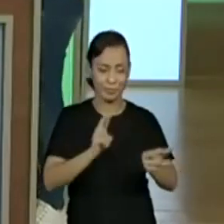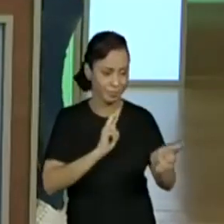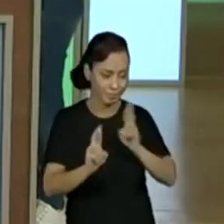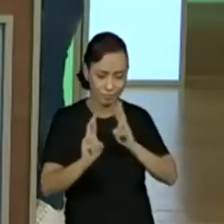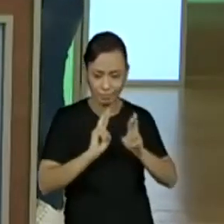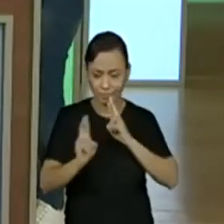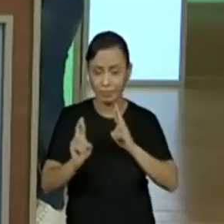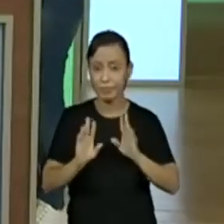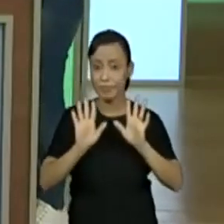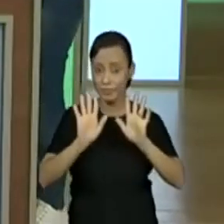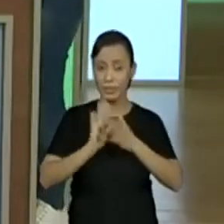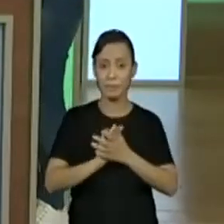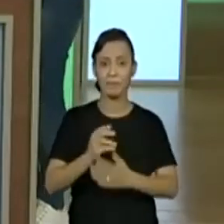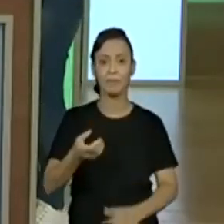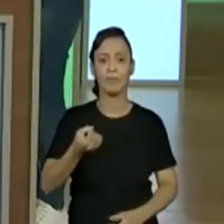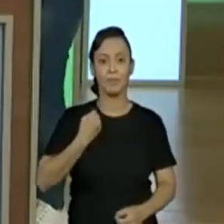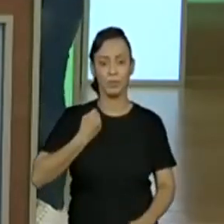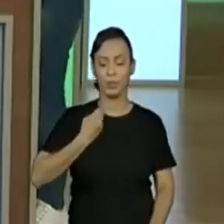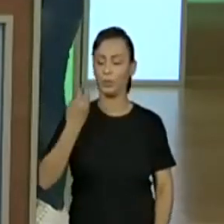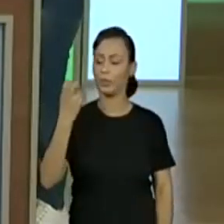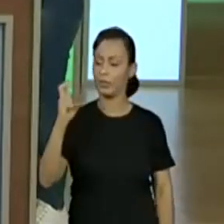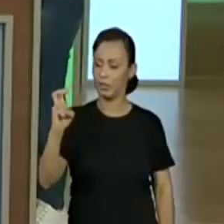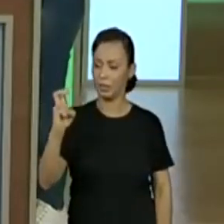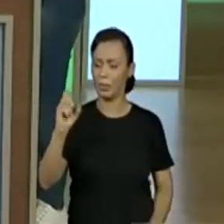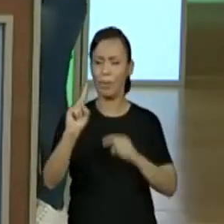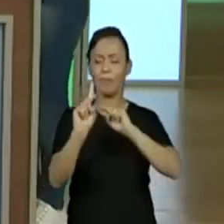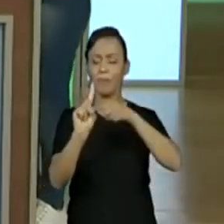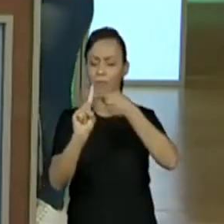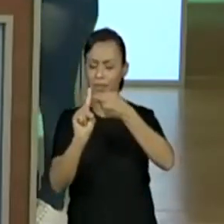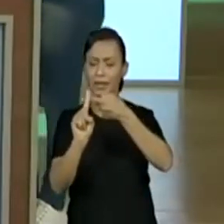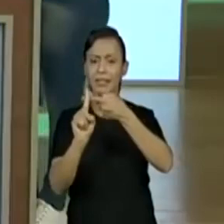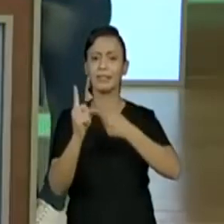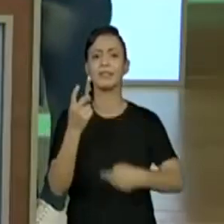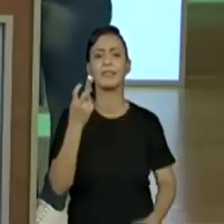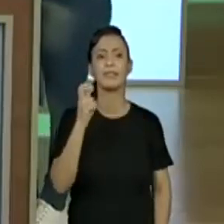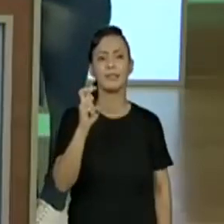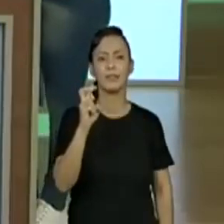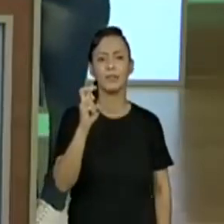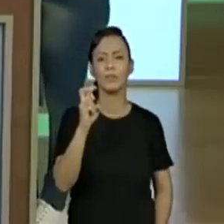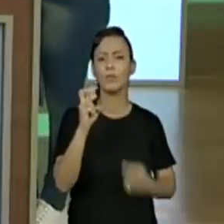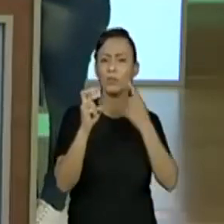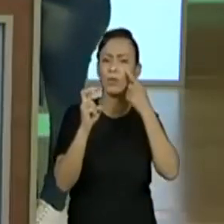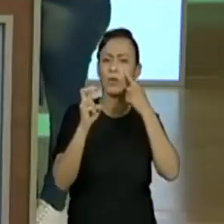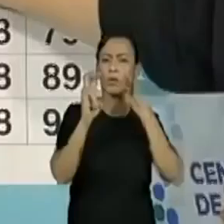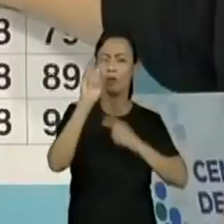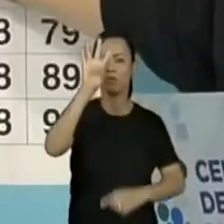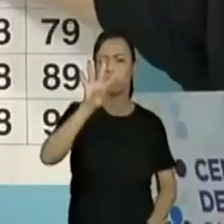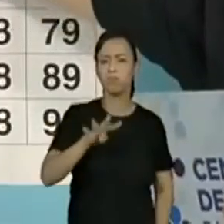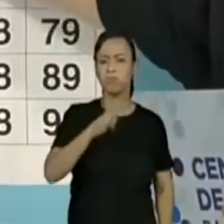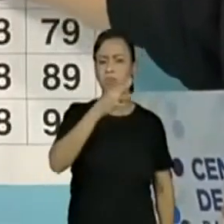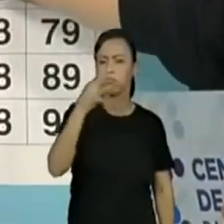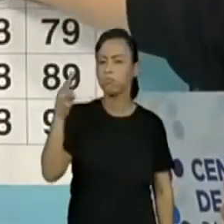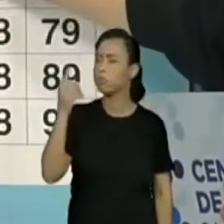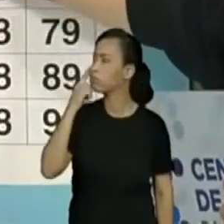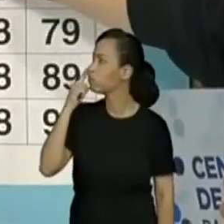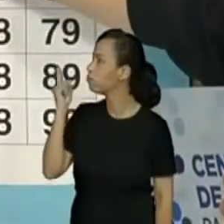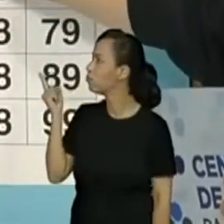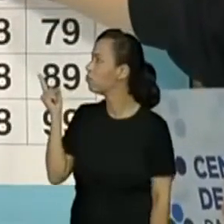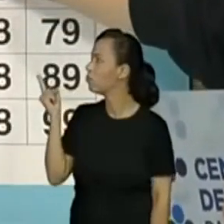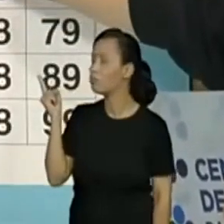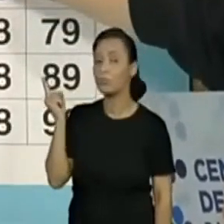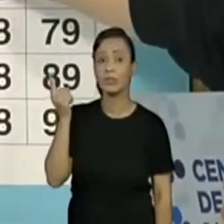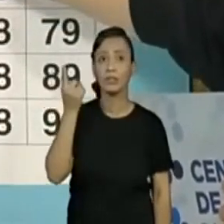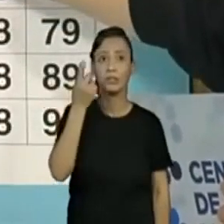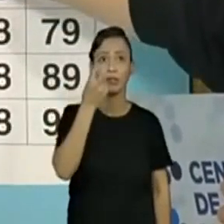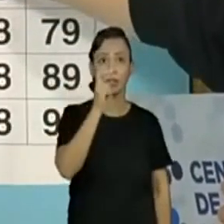tenho 5 unidades, eu acrescento mais 5. Observe aqui no quadro. Eu já tenho 5. Olha aqui. Se